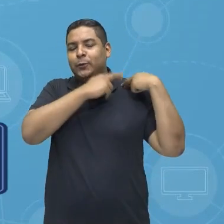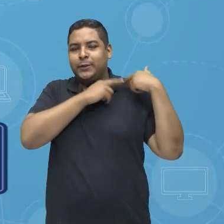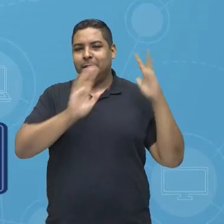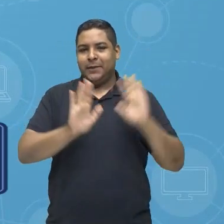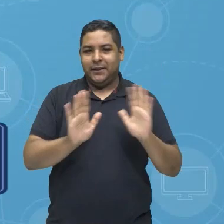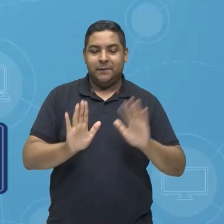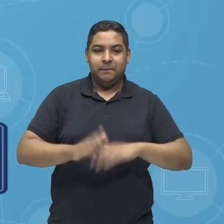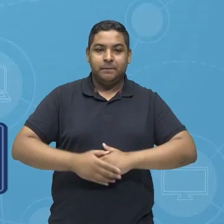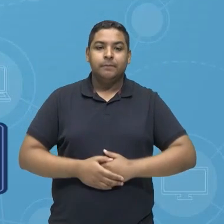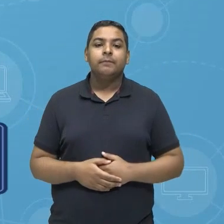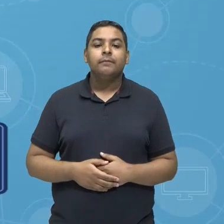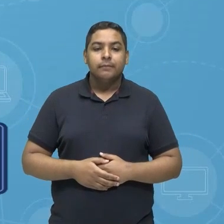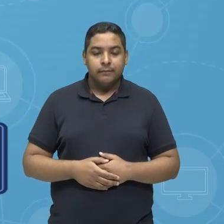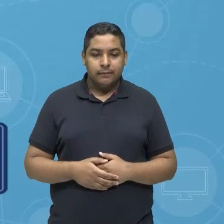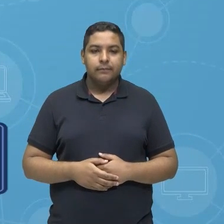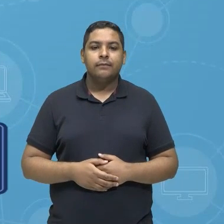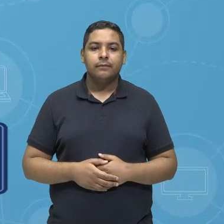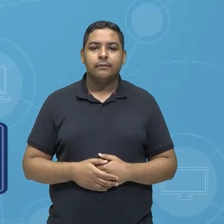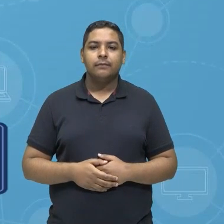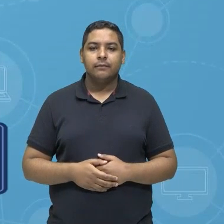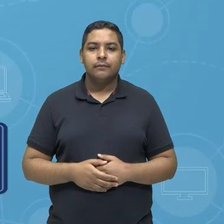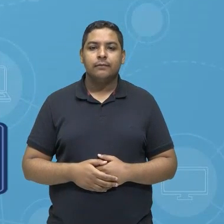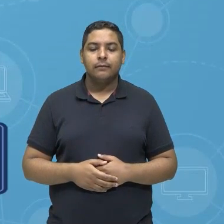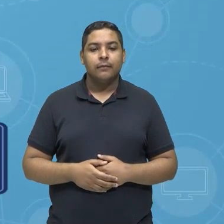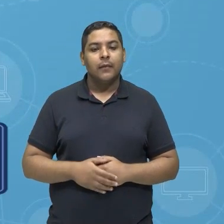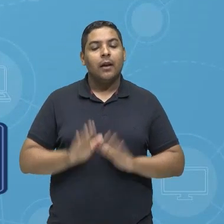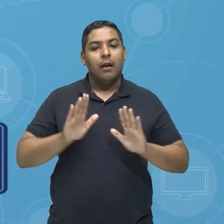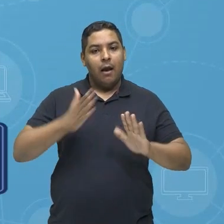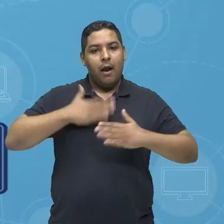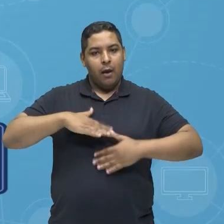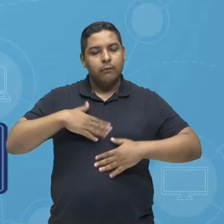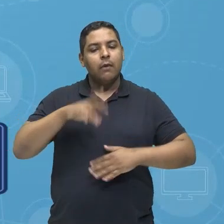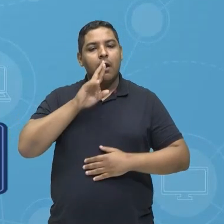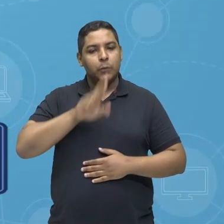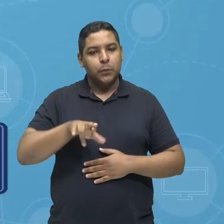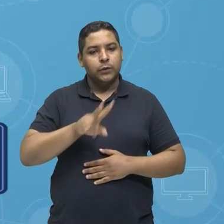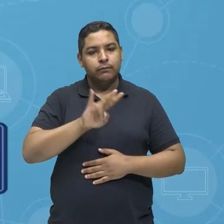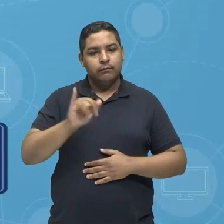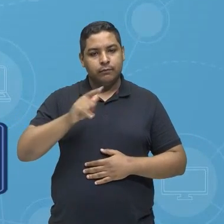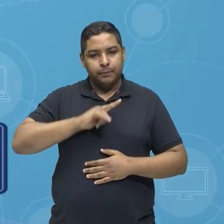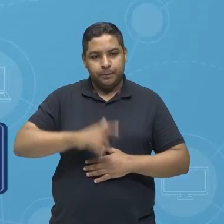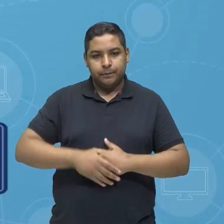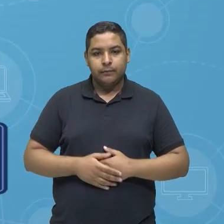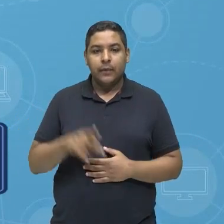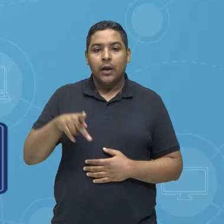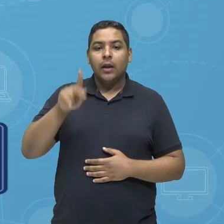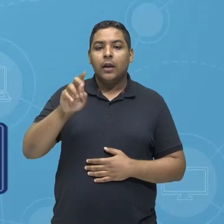responsabilidade. Tudo bem, a gente já vai ver aí a resposta, tá? Aí nós temos a aluna Késia